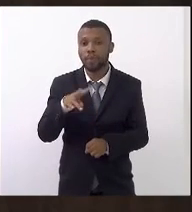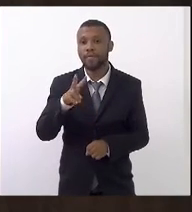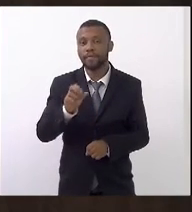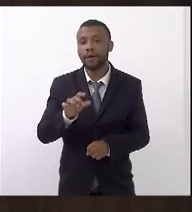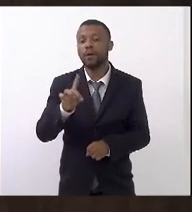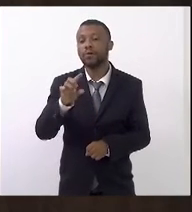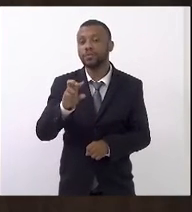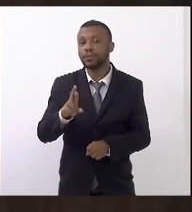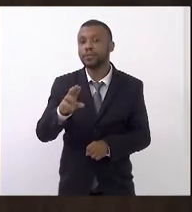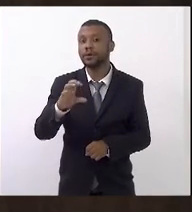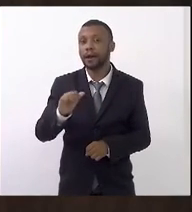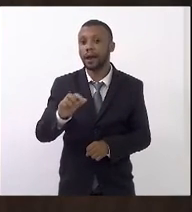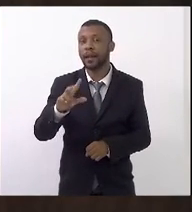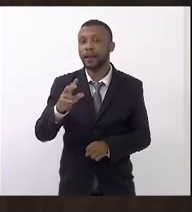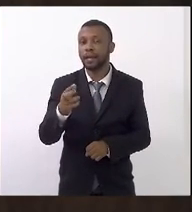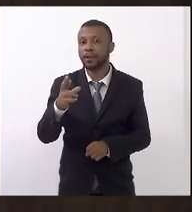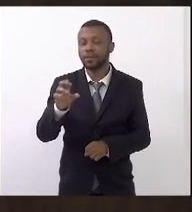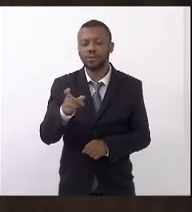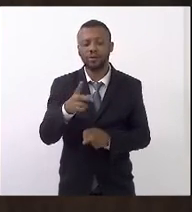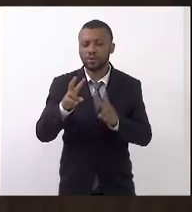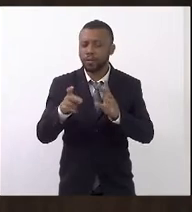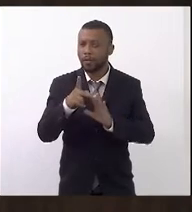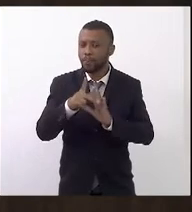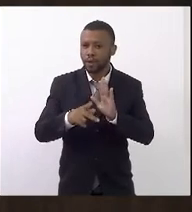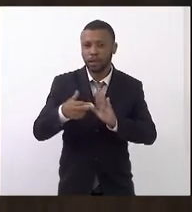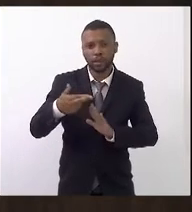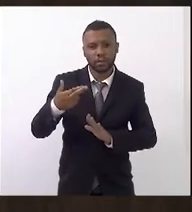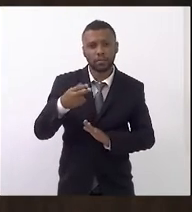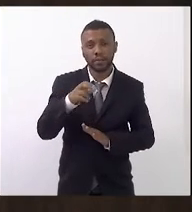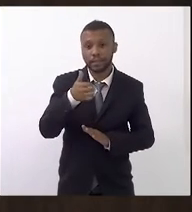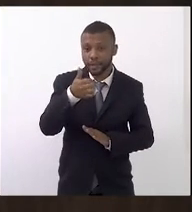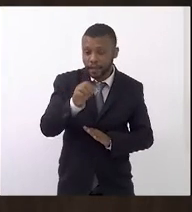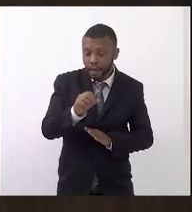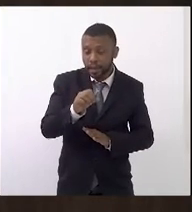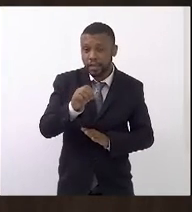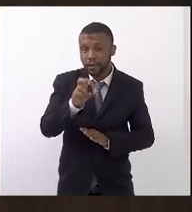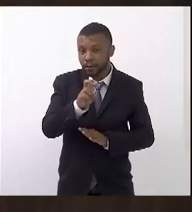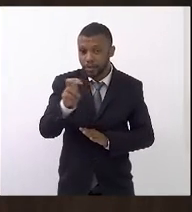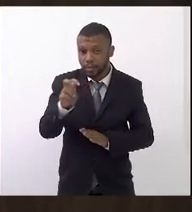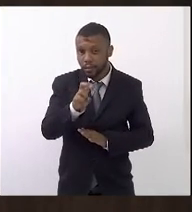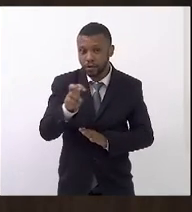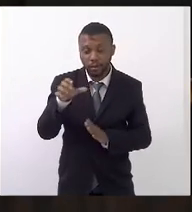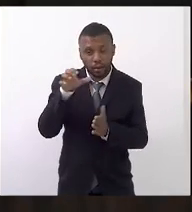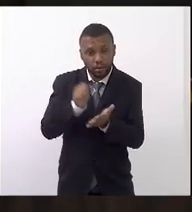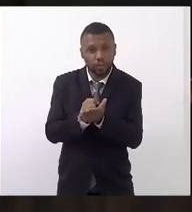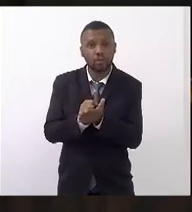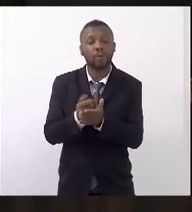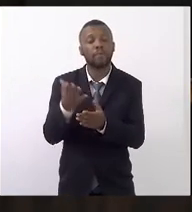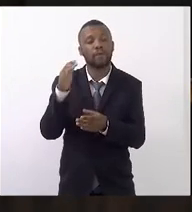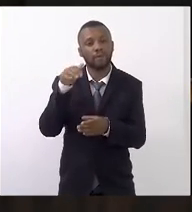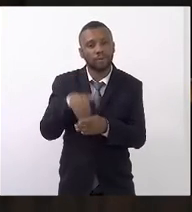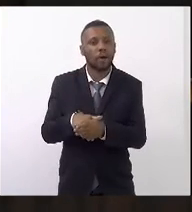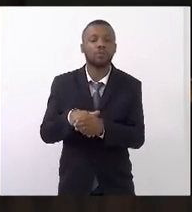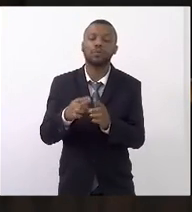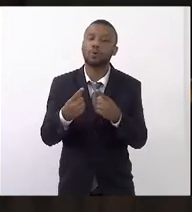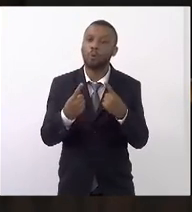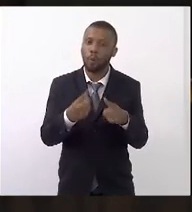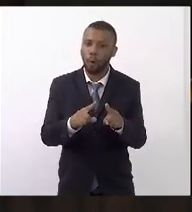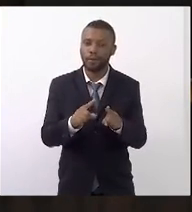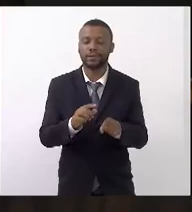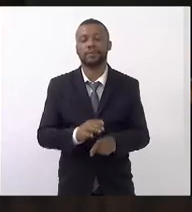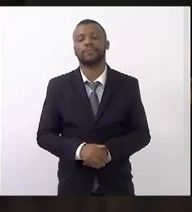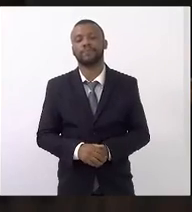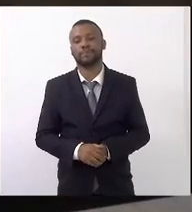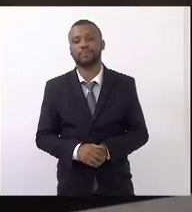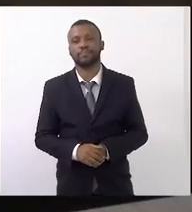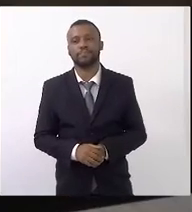E, no que diz respeito ao projeto de resolução 1055, também consigo no meu voto contrário. 1055. Obrigado, deputado. Deputado Luiz Paulo.